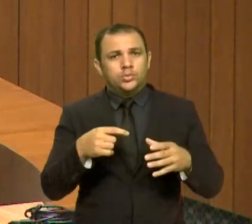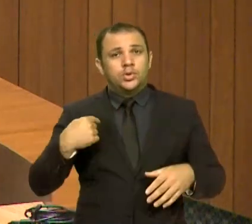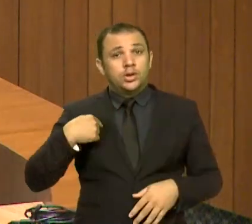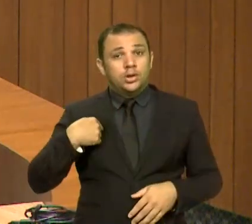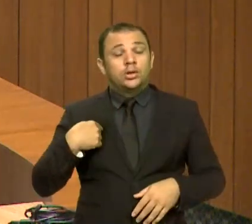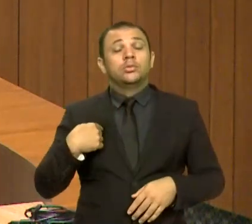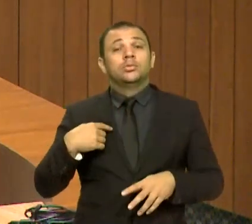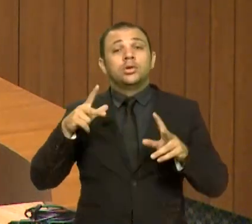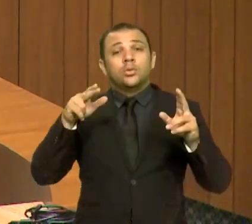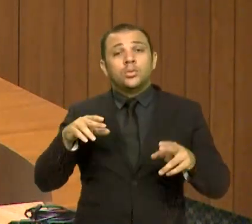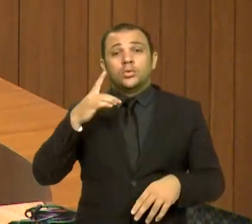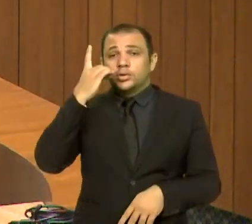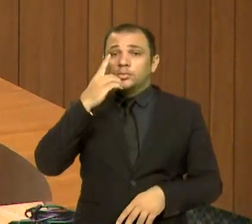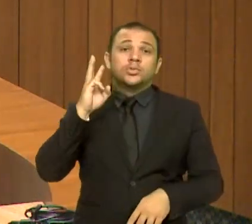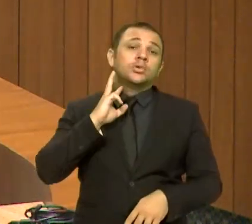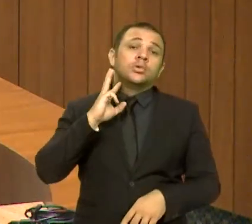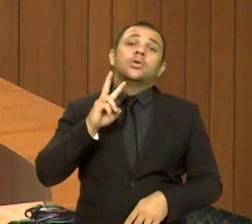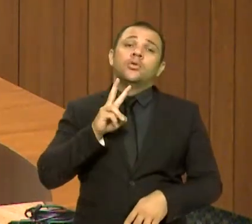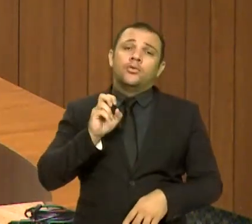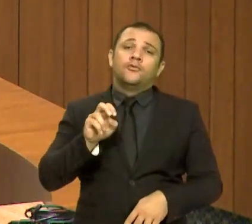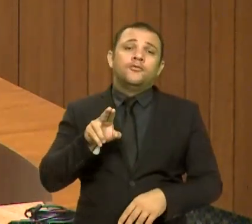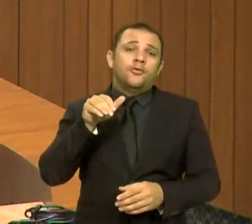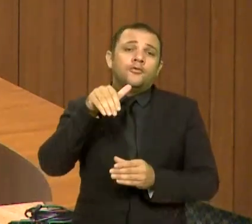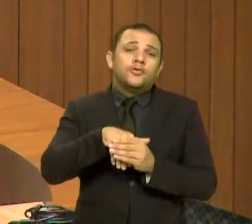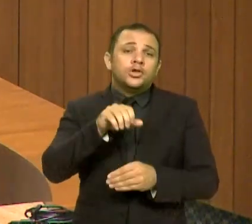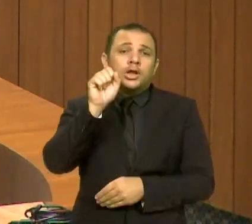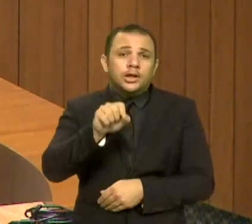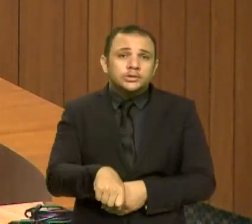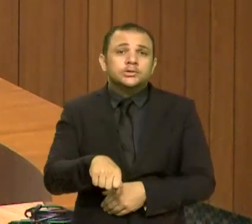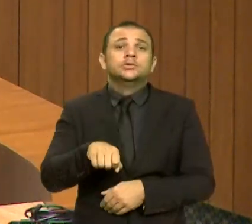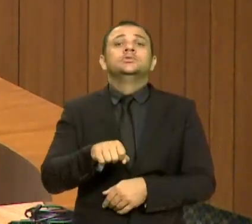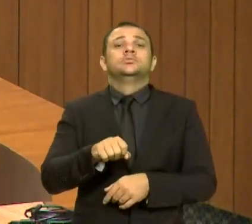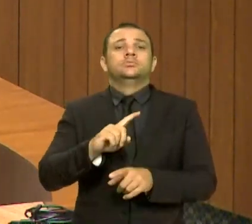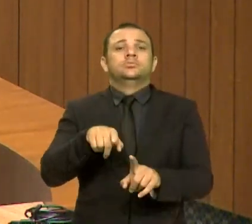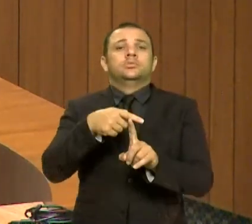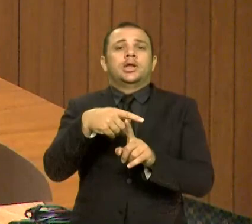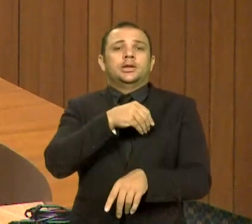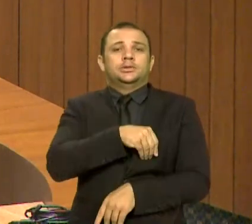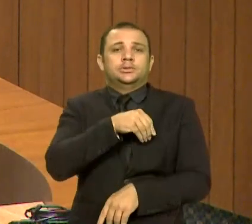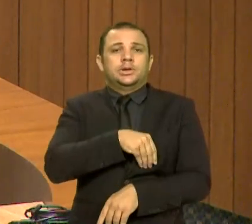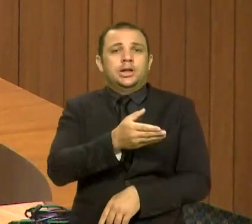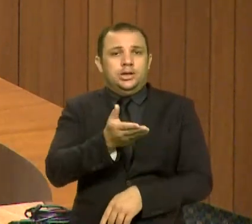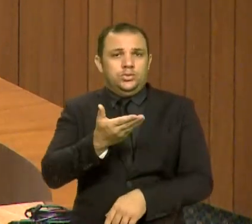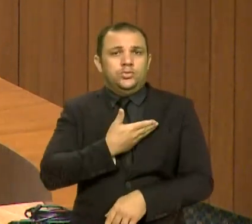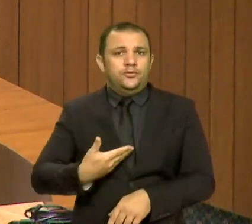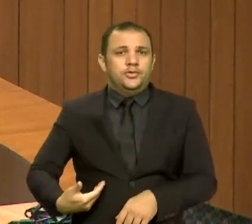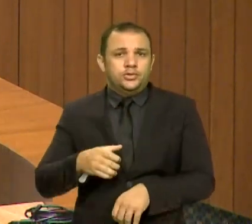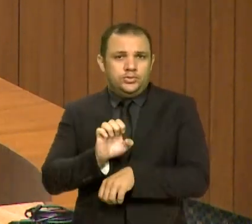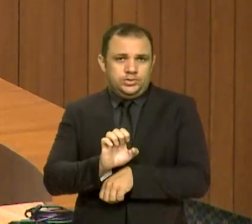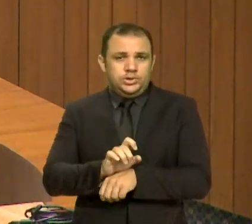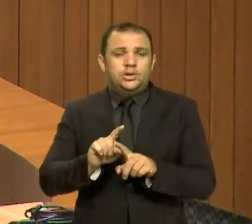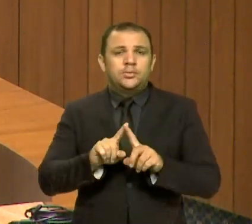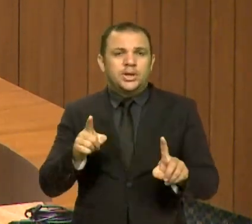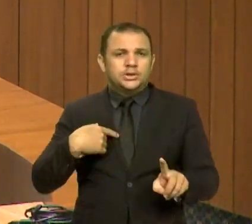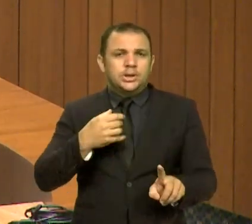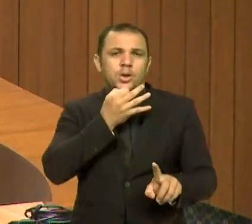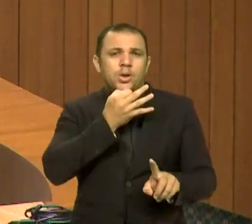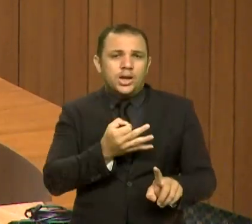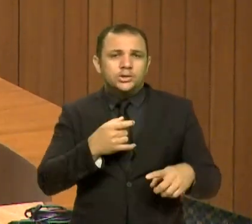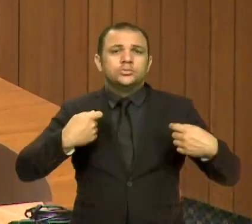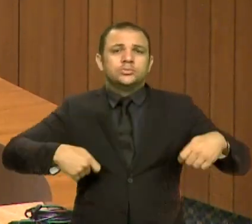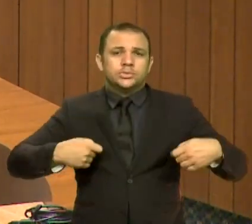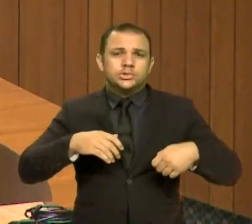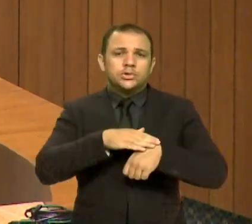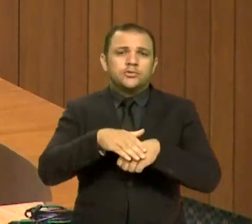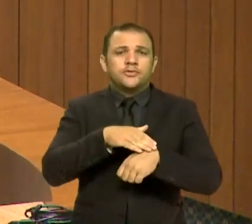no reajuste que foi proposto pelo governo do estado. Mas eu acredito que deveria ter uma conversa maior e